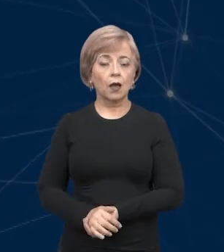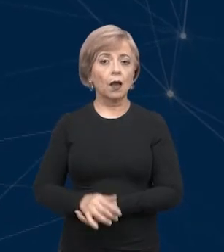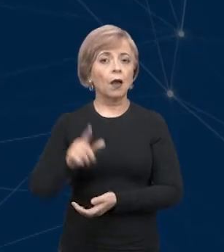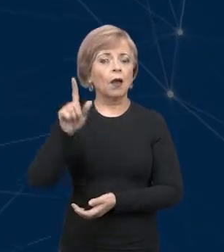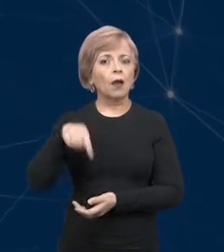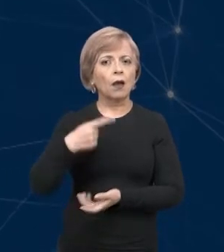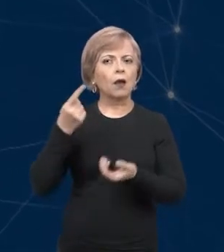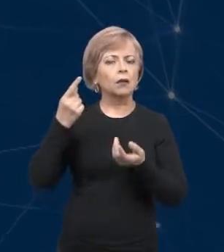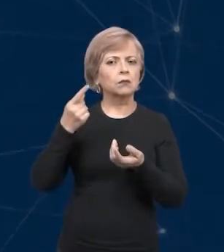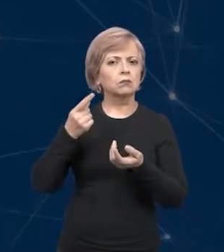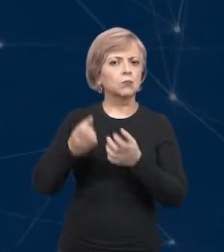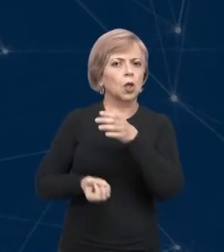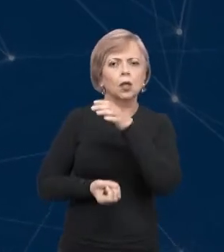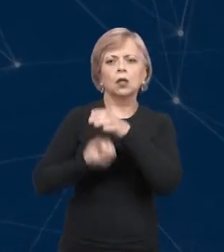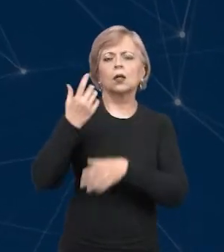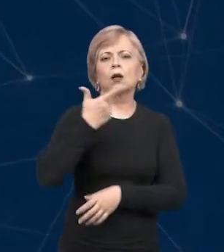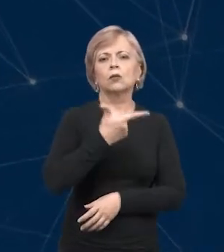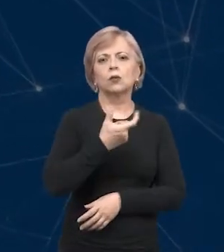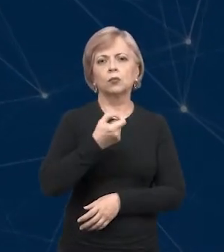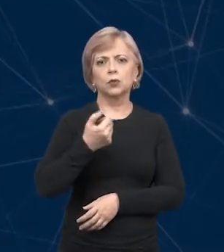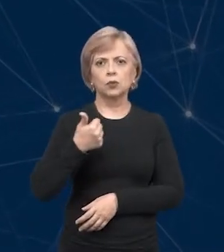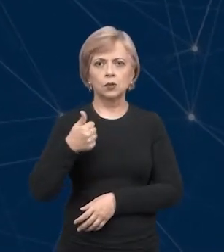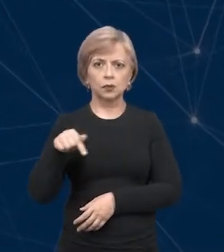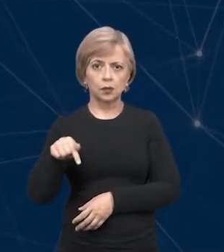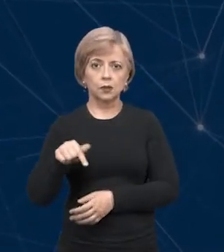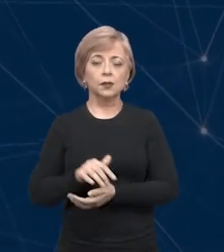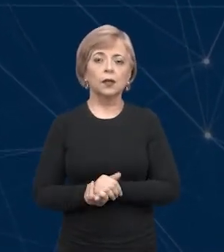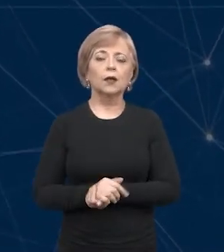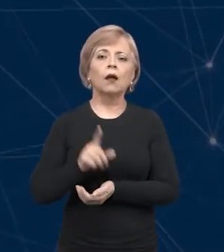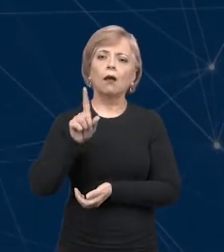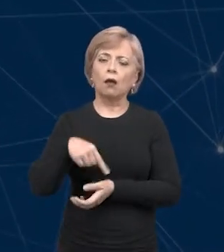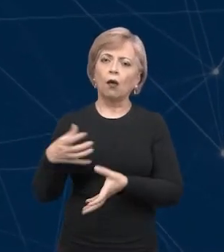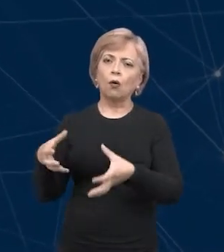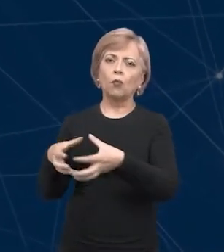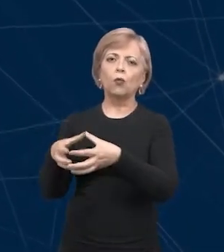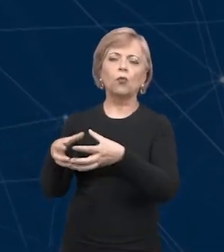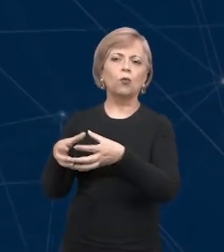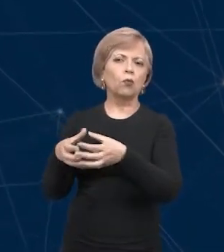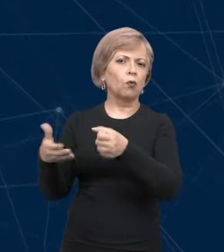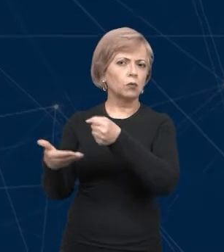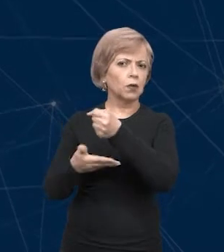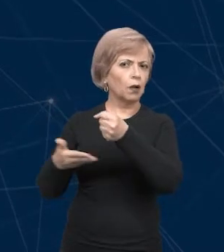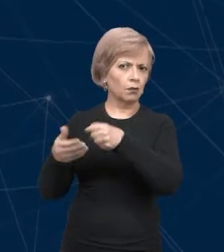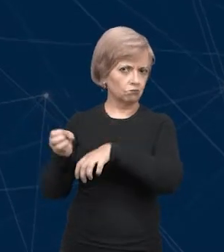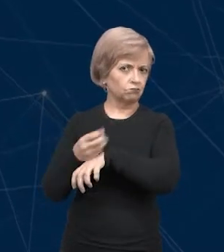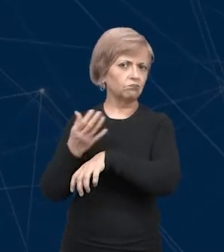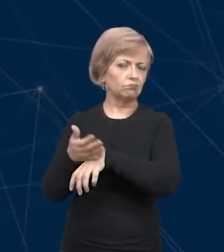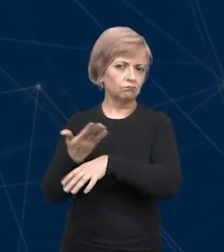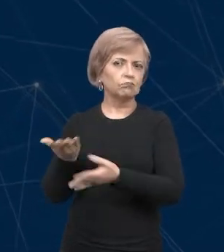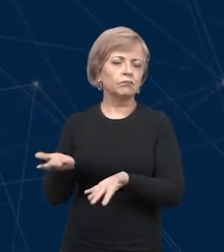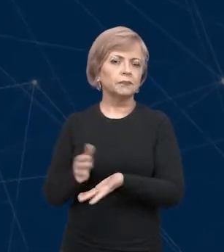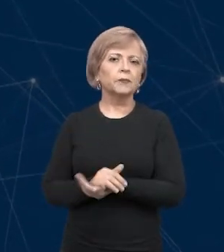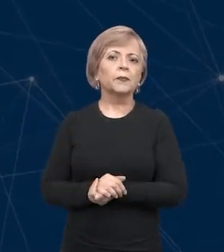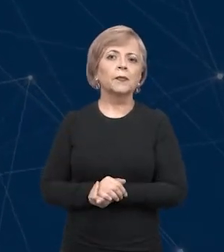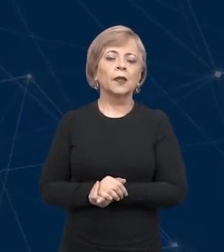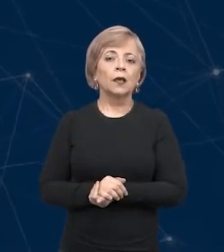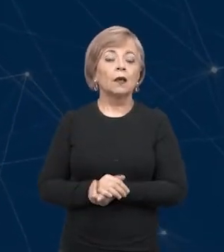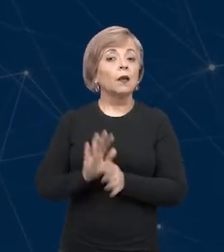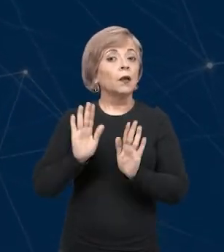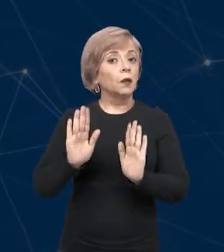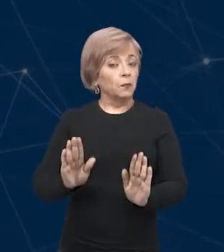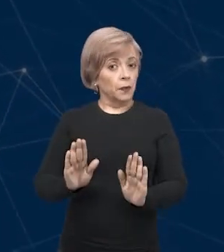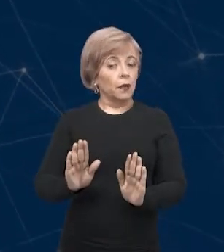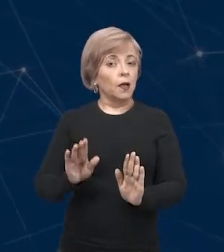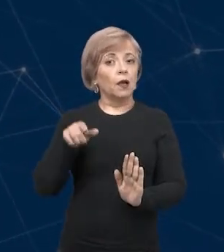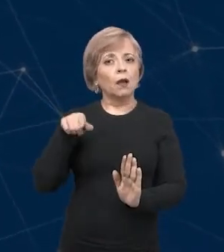um parênteses, ele foi criado em 2017, é um grupo basicamente recente, mas mesmo assim eles